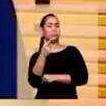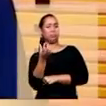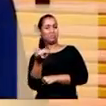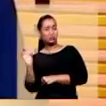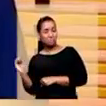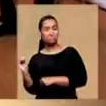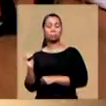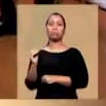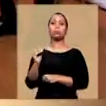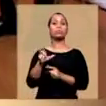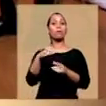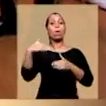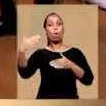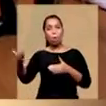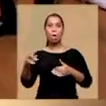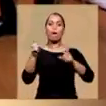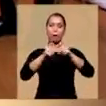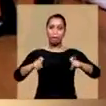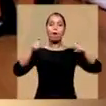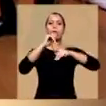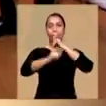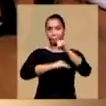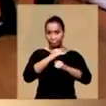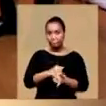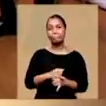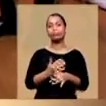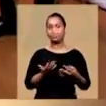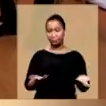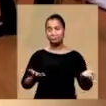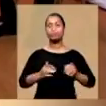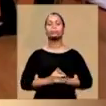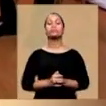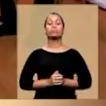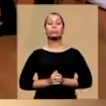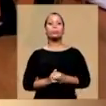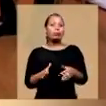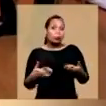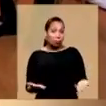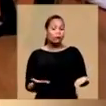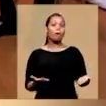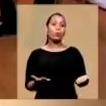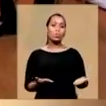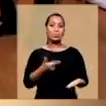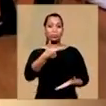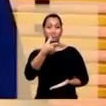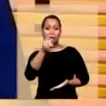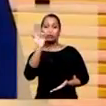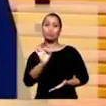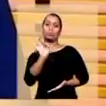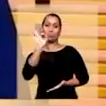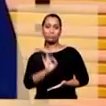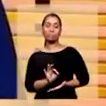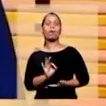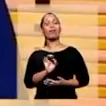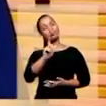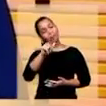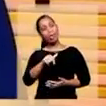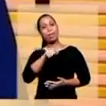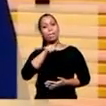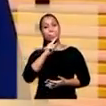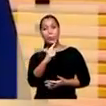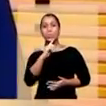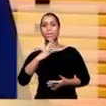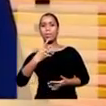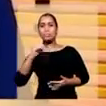Fora mais os outros fora 80 pela online. internet. Isso, os 80% da internet. Né? Isso. Então, 20% já